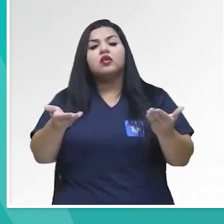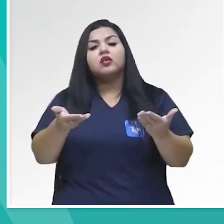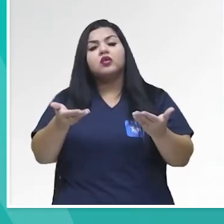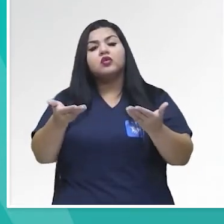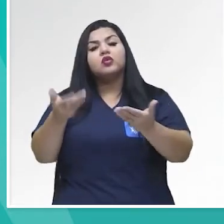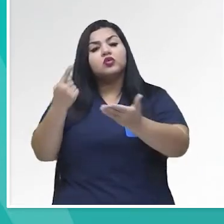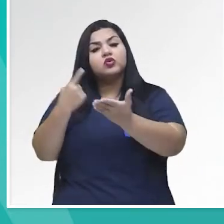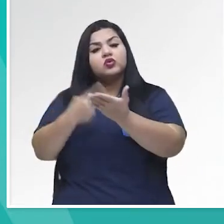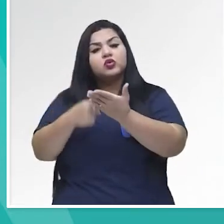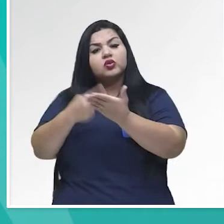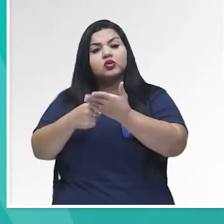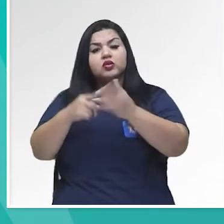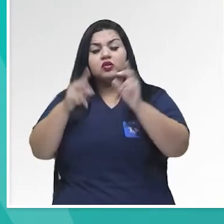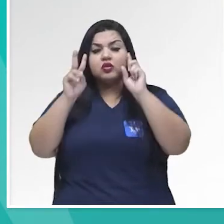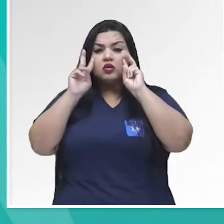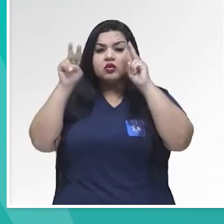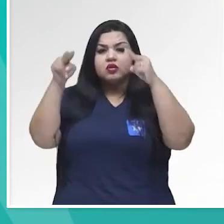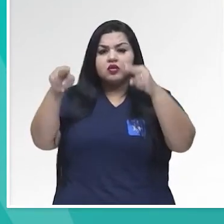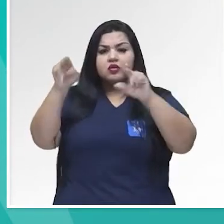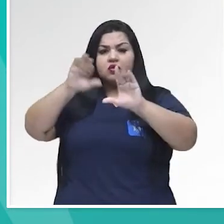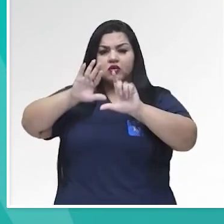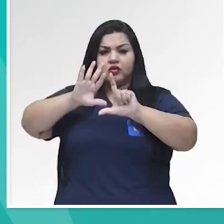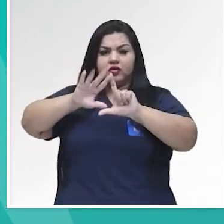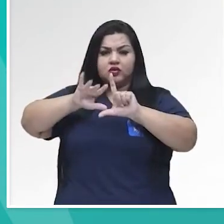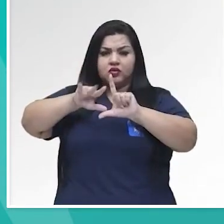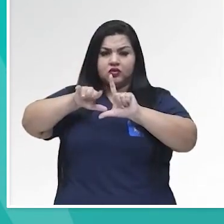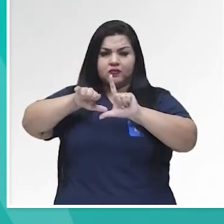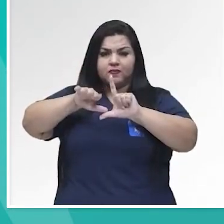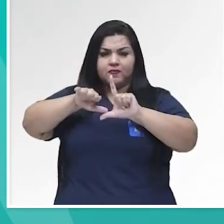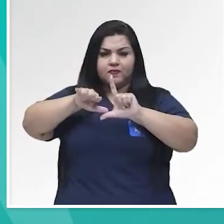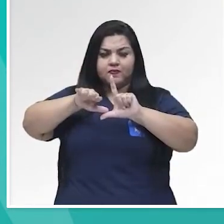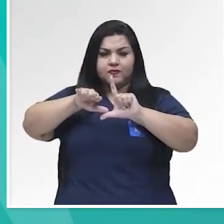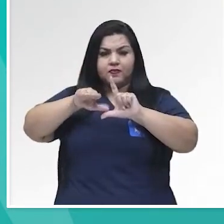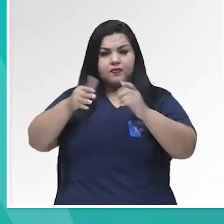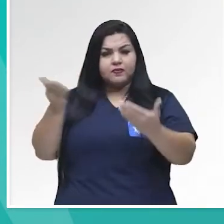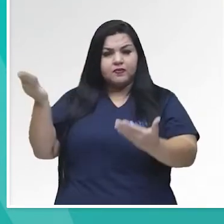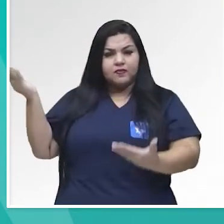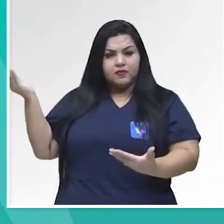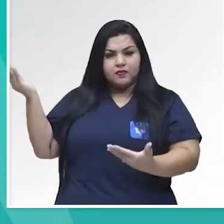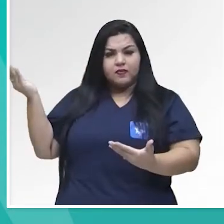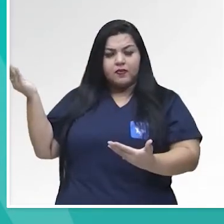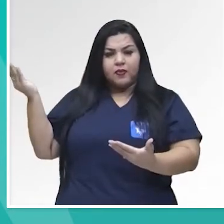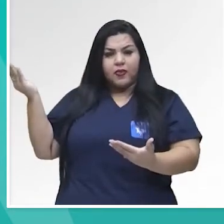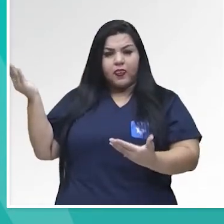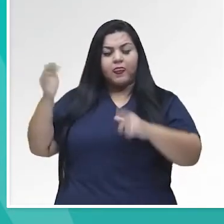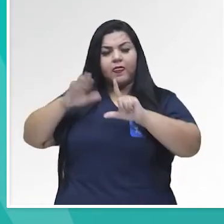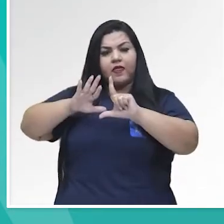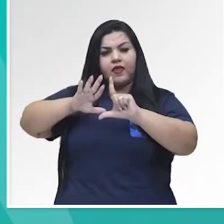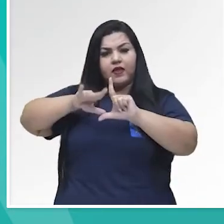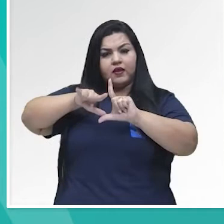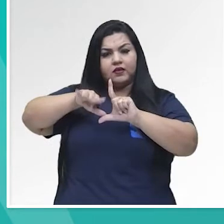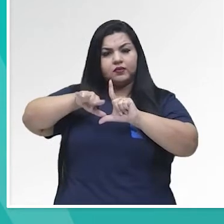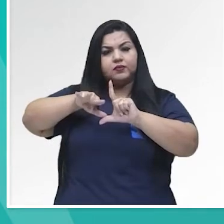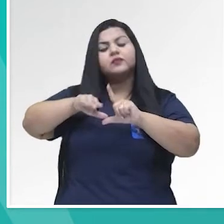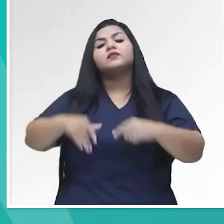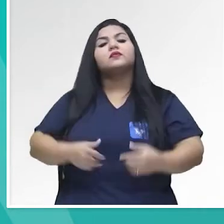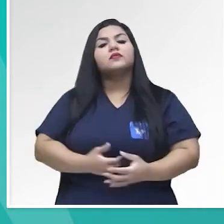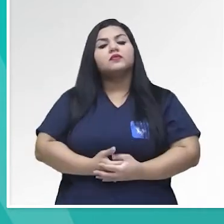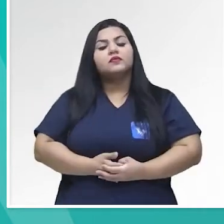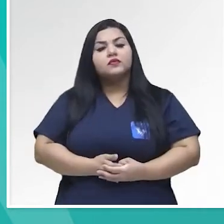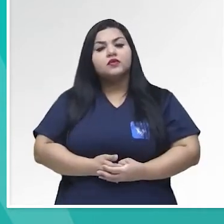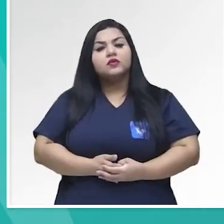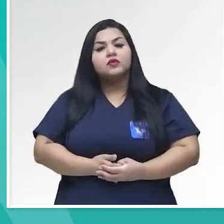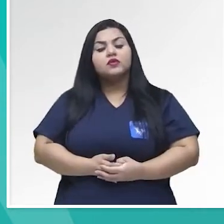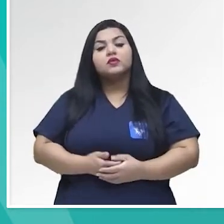convido a olhar esse QR Code, né? Esse QR Code que vai estar aí na tela, né? E que é um